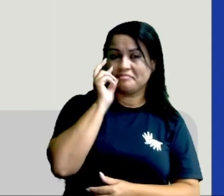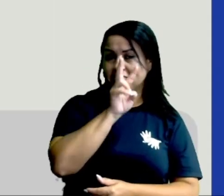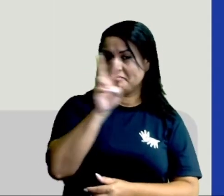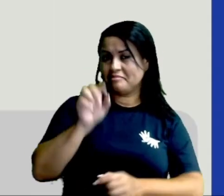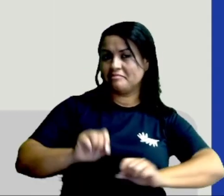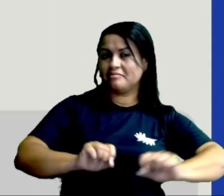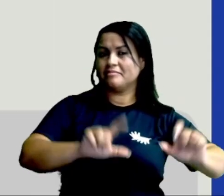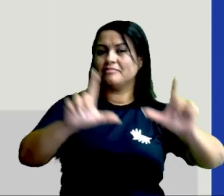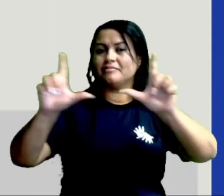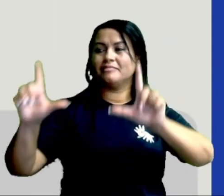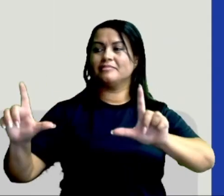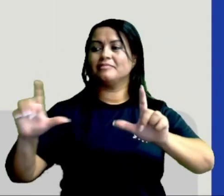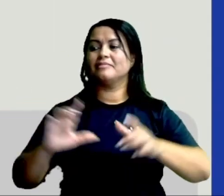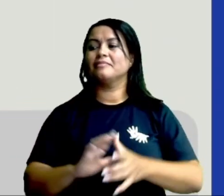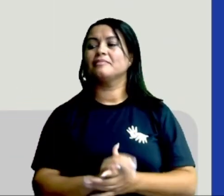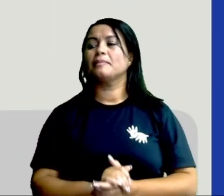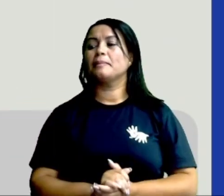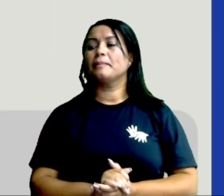tela?